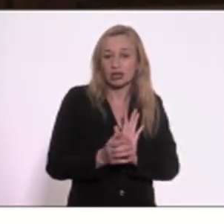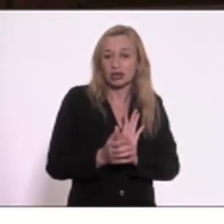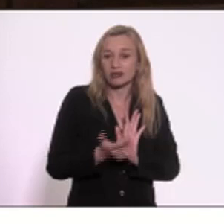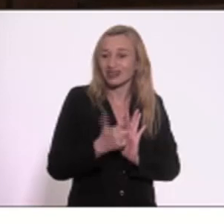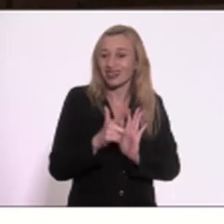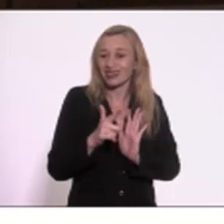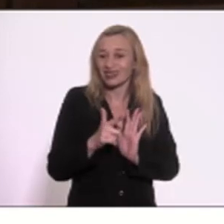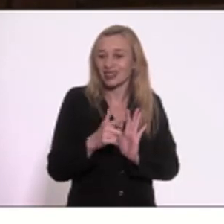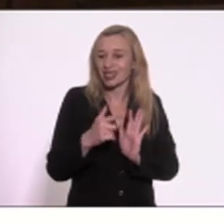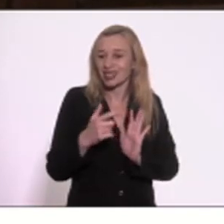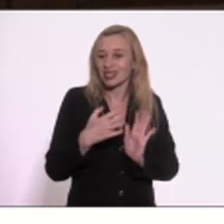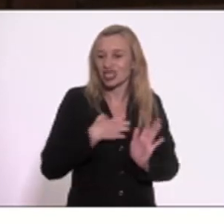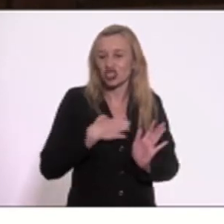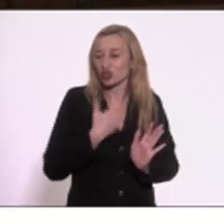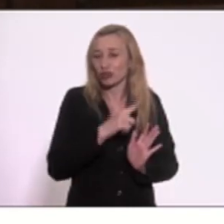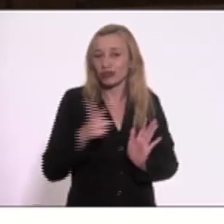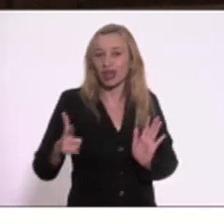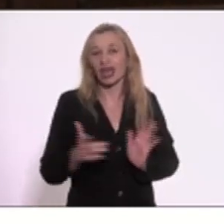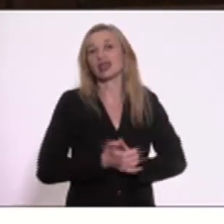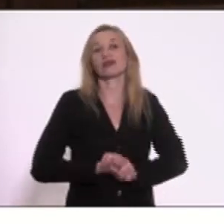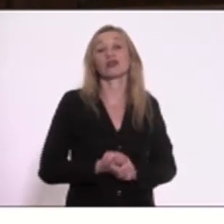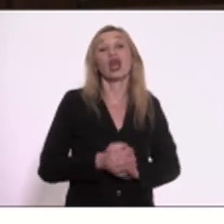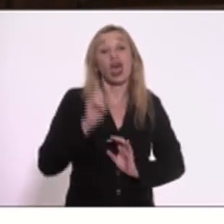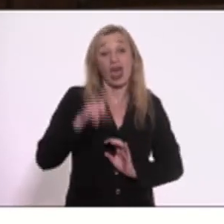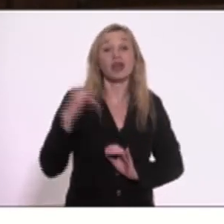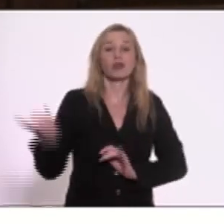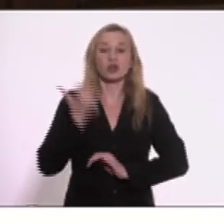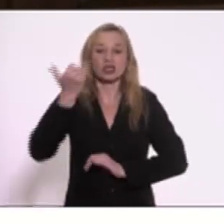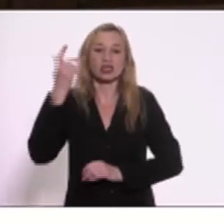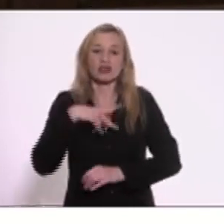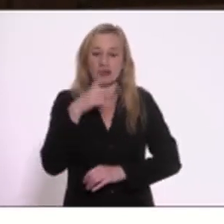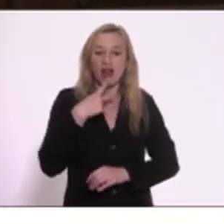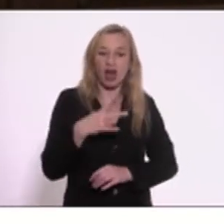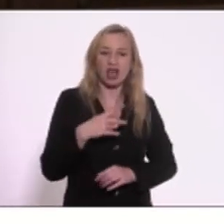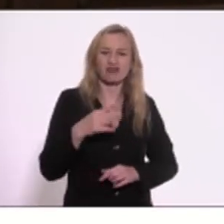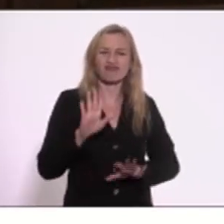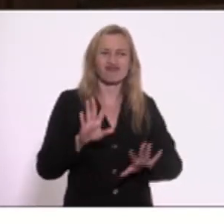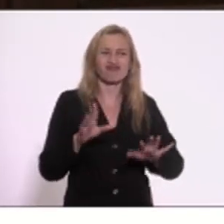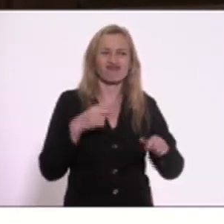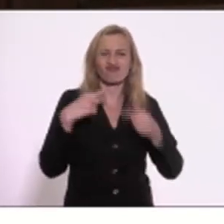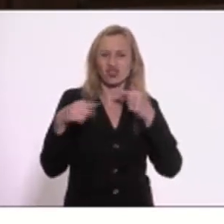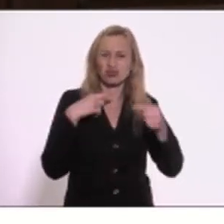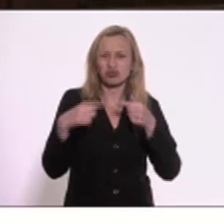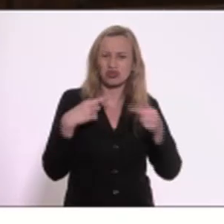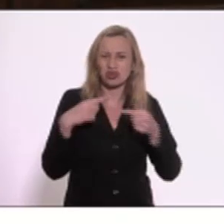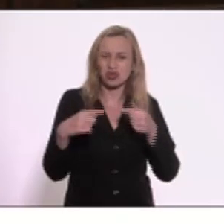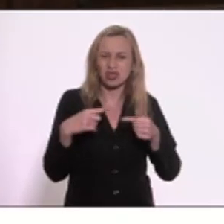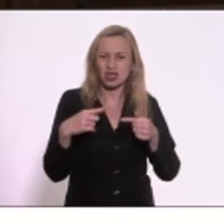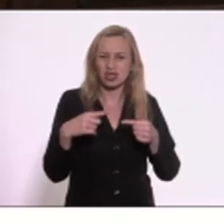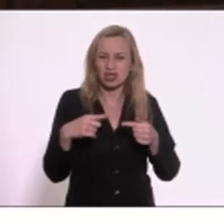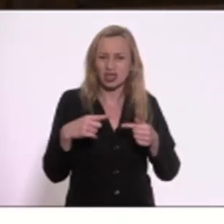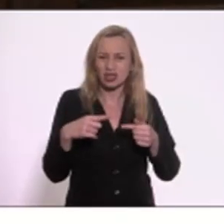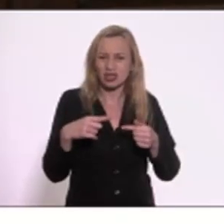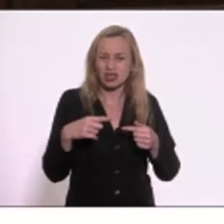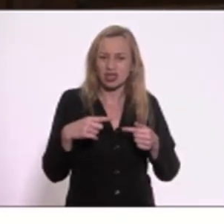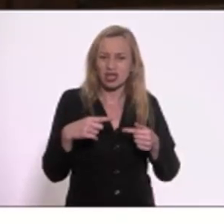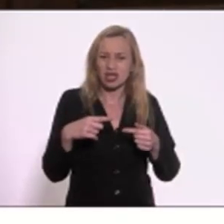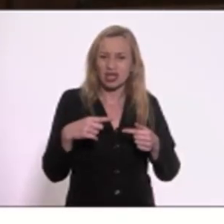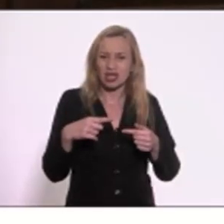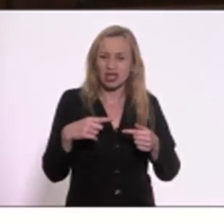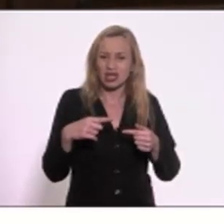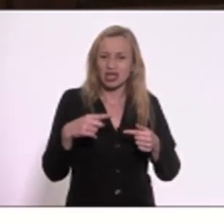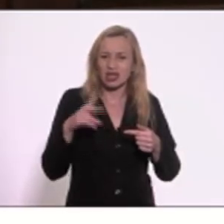enviesada. Então, assim, é importante constatar, sem entrar no debate, a meu ver, infundado da vitimização,